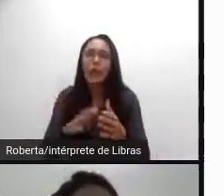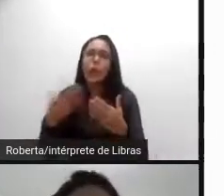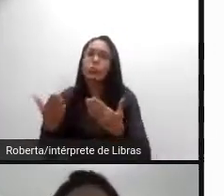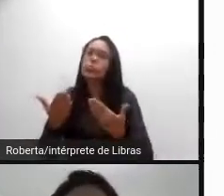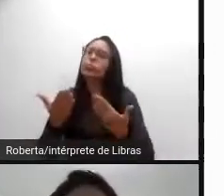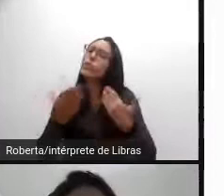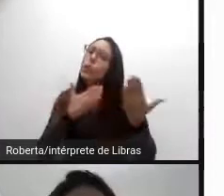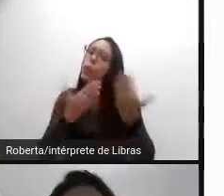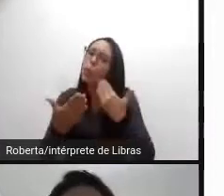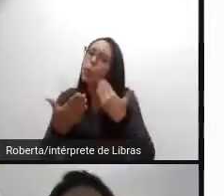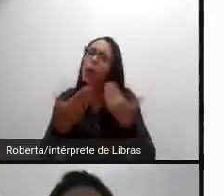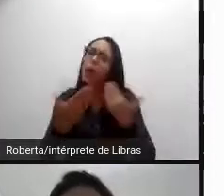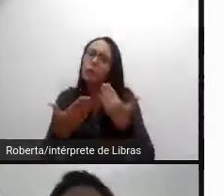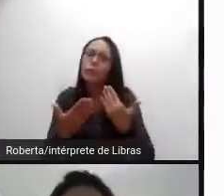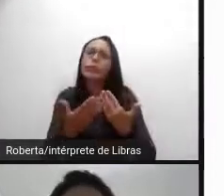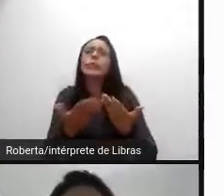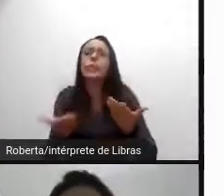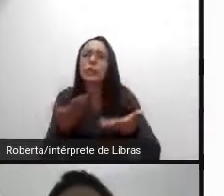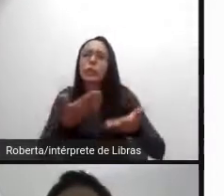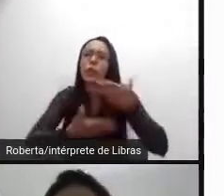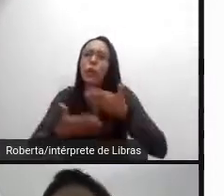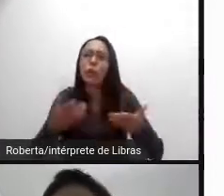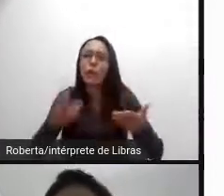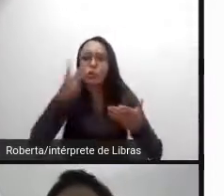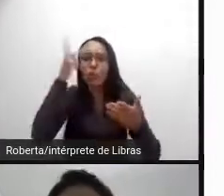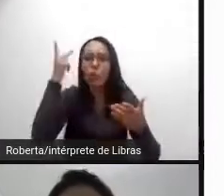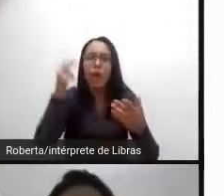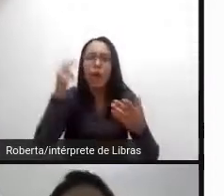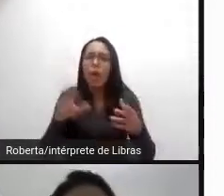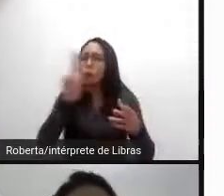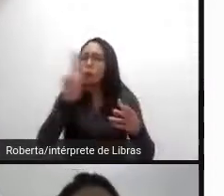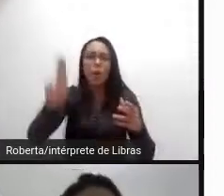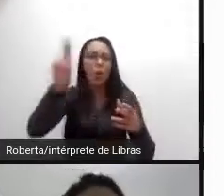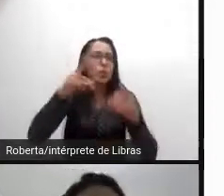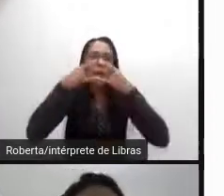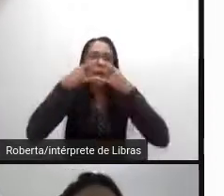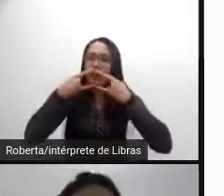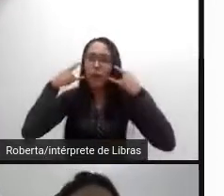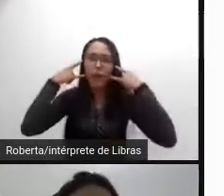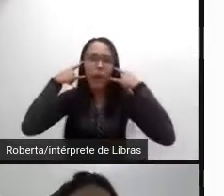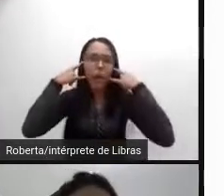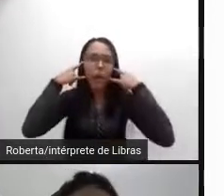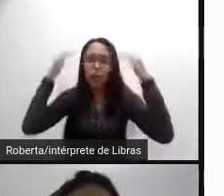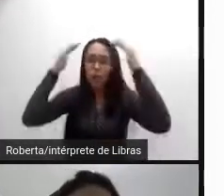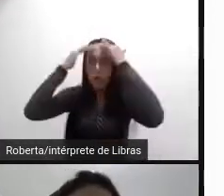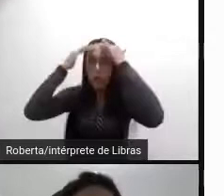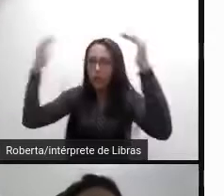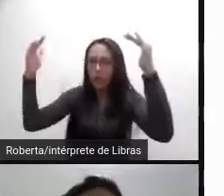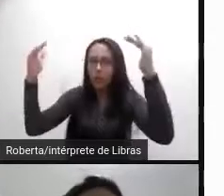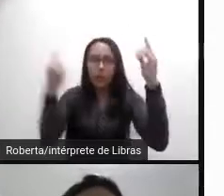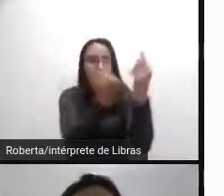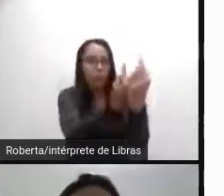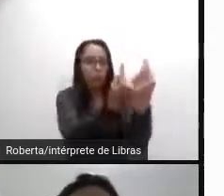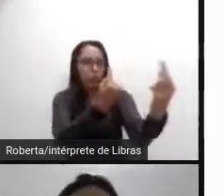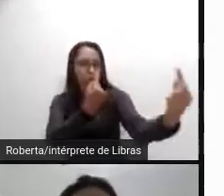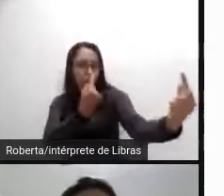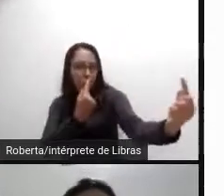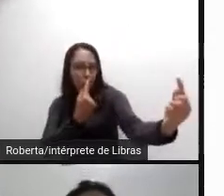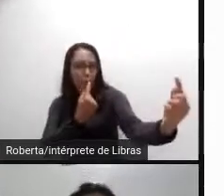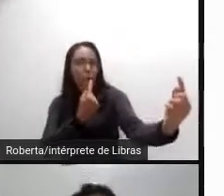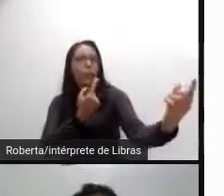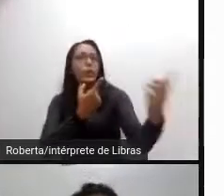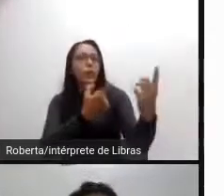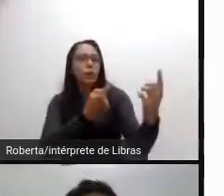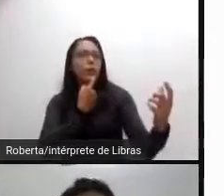sem nenhuma medida preventiva, não estava de máscara, não respeitei o distanciamento social, estava perto com ela,